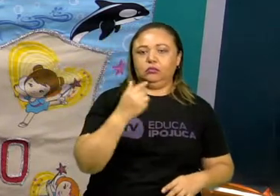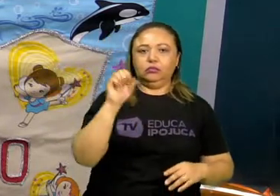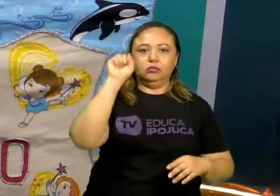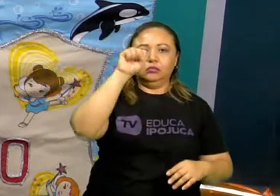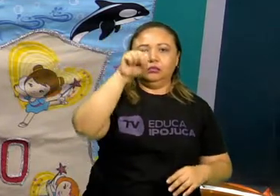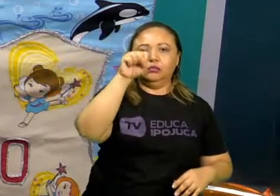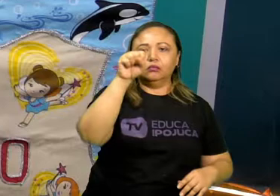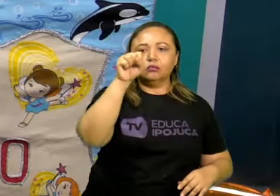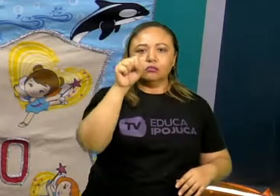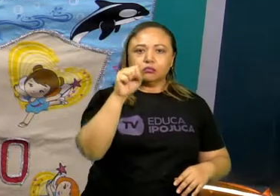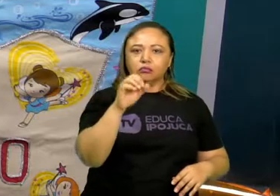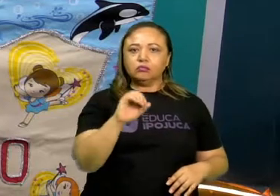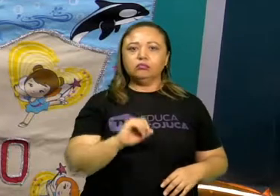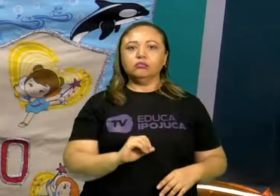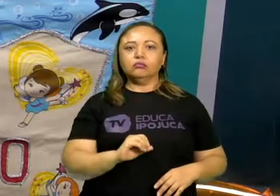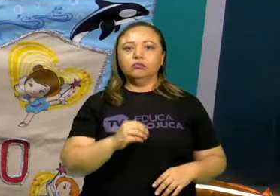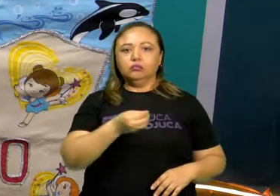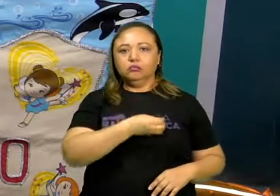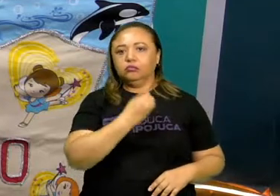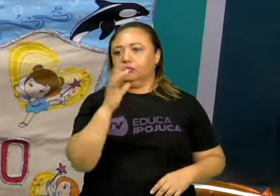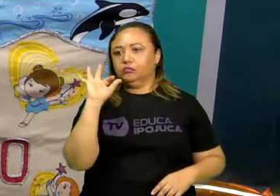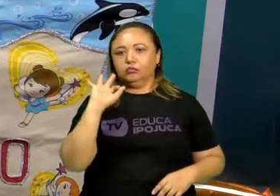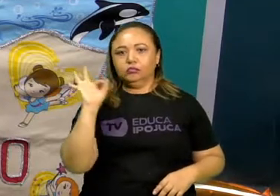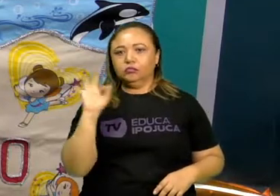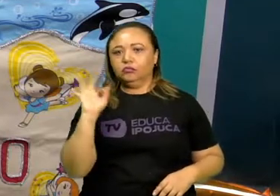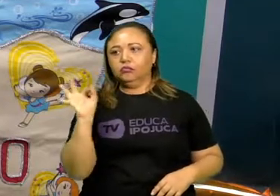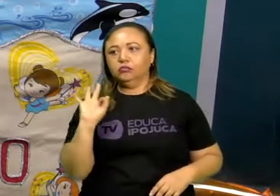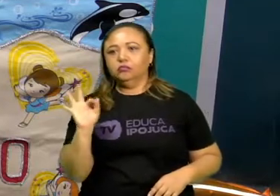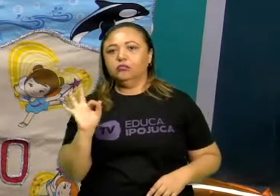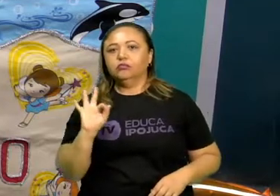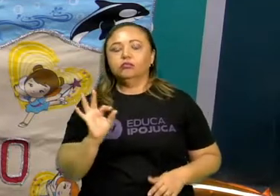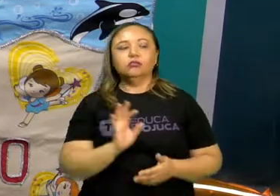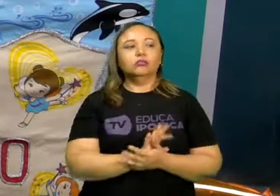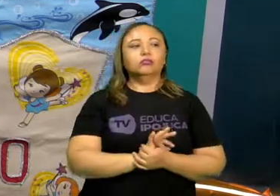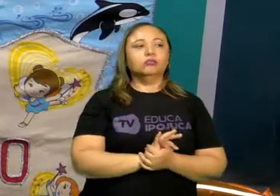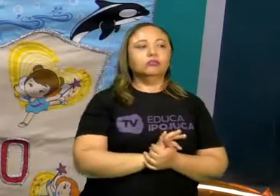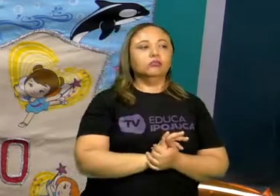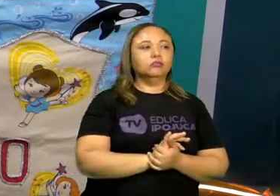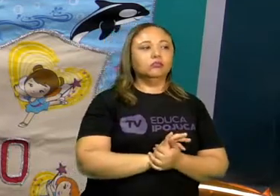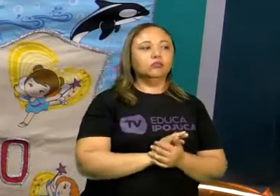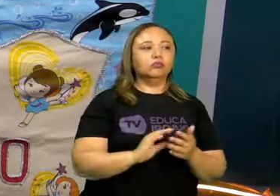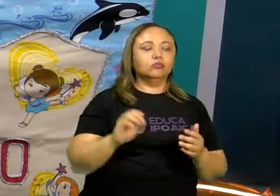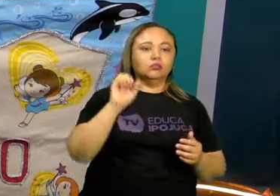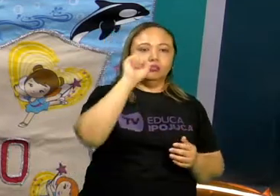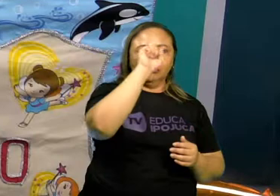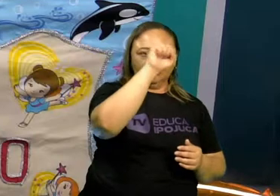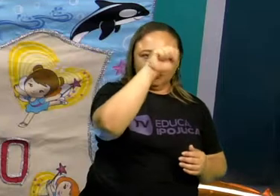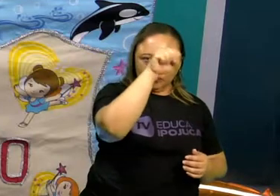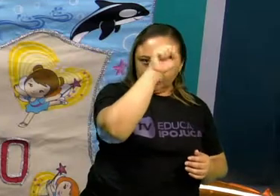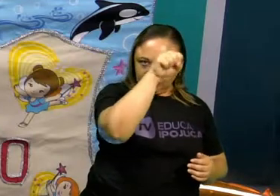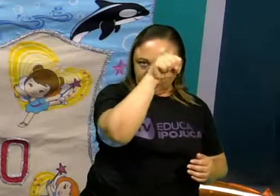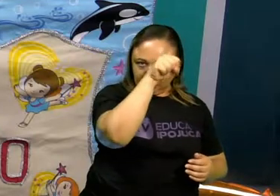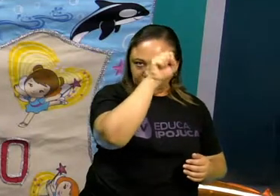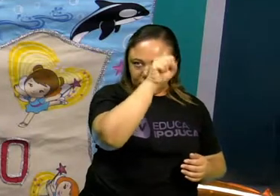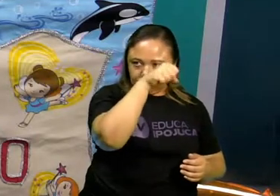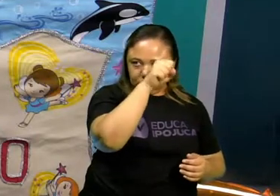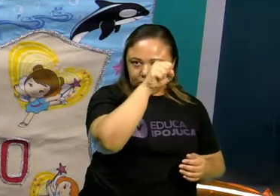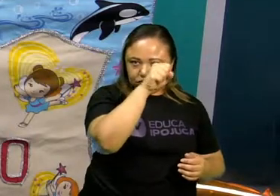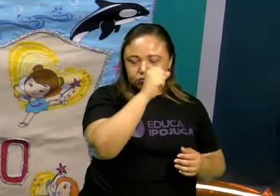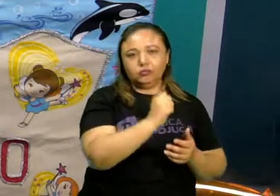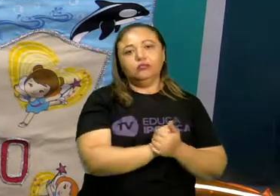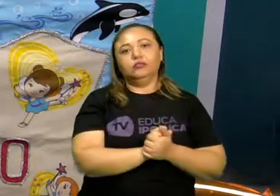Bateu na porta. Também ninguém atendeu. Ninguém. Ela bateu mais forte,